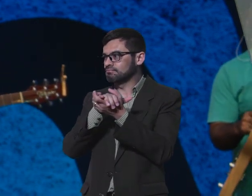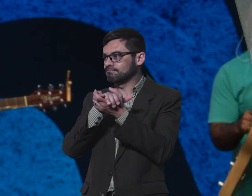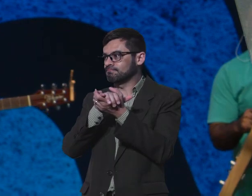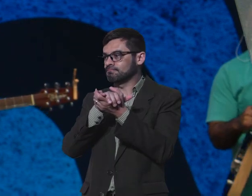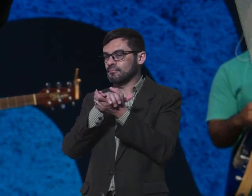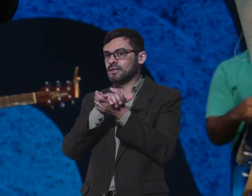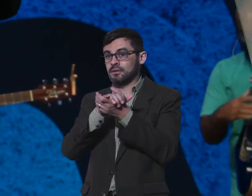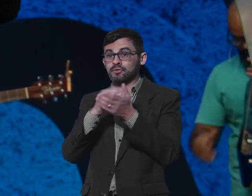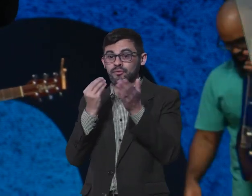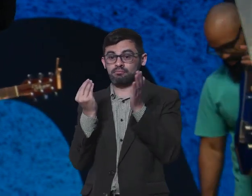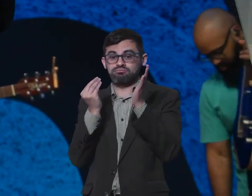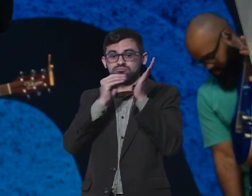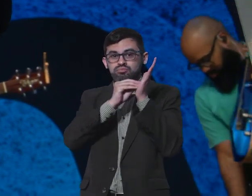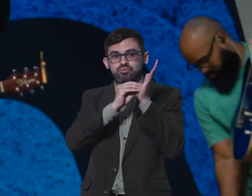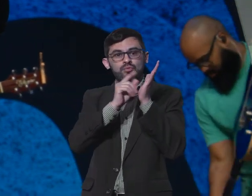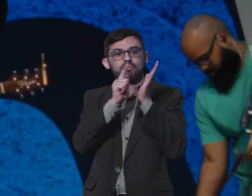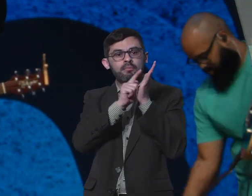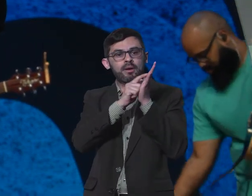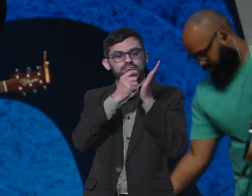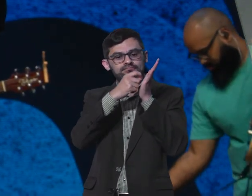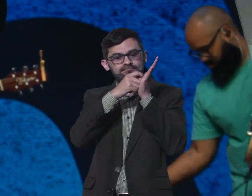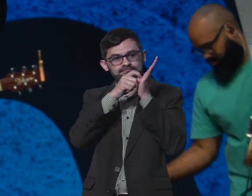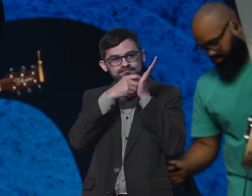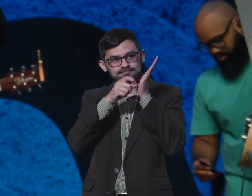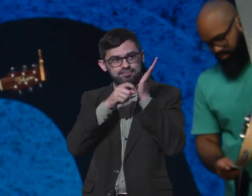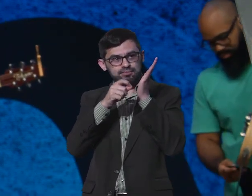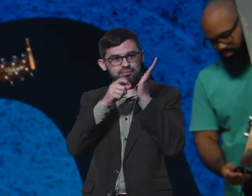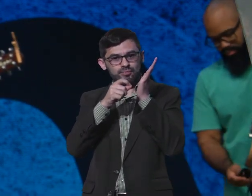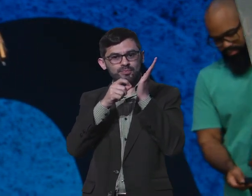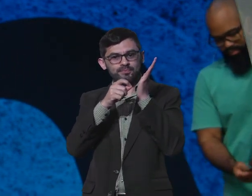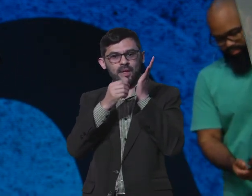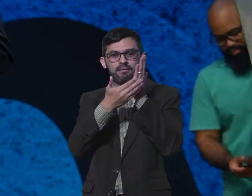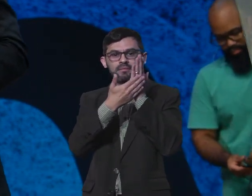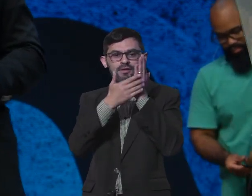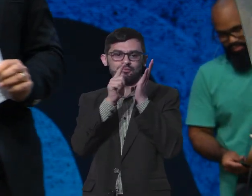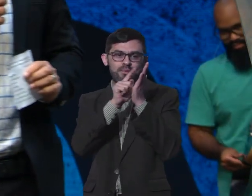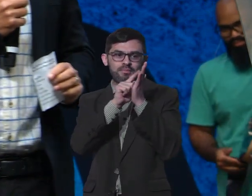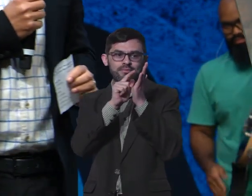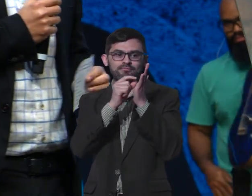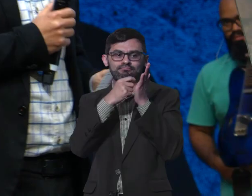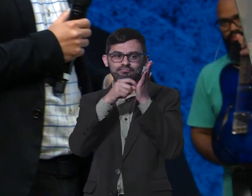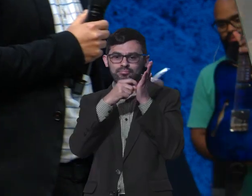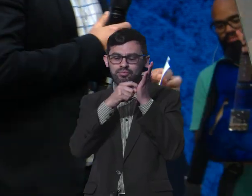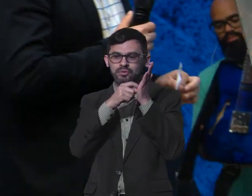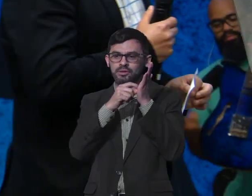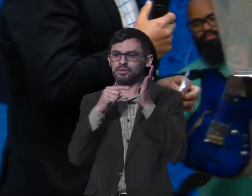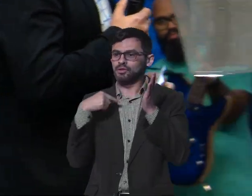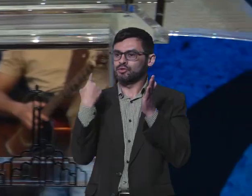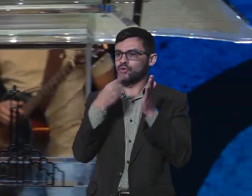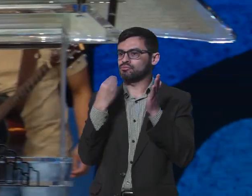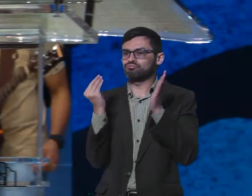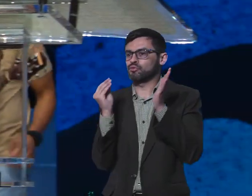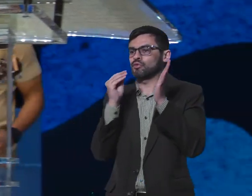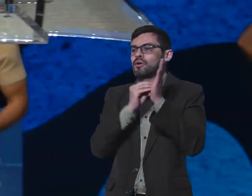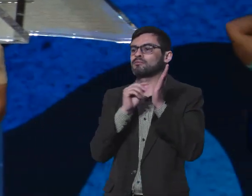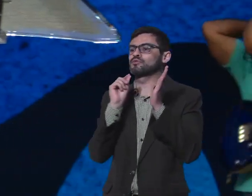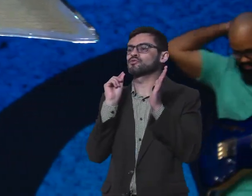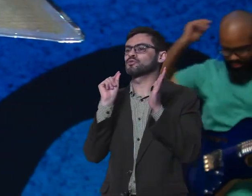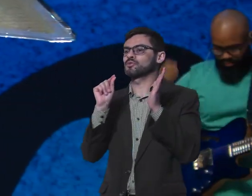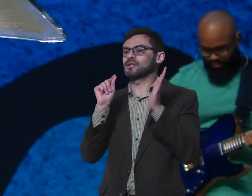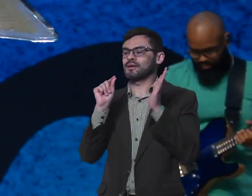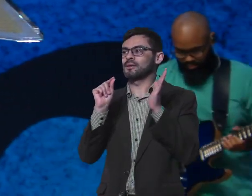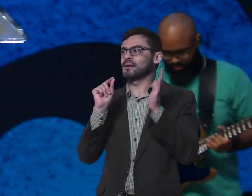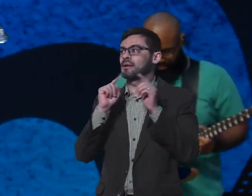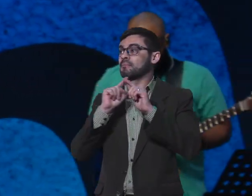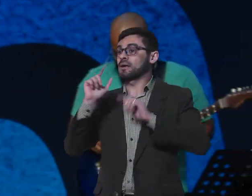Então você vai colocar aqui atrás, nessa parte em branco. A gente não colocou aqui,